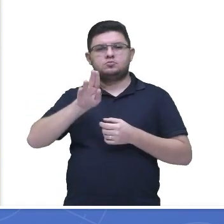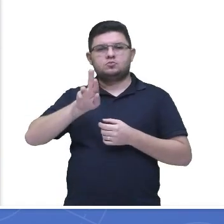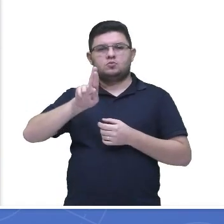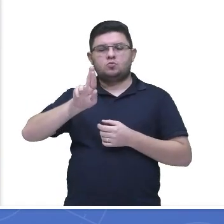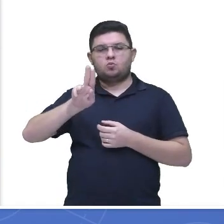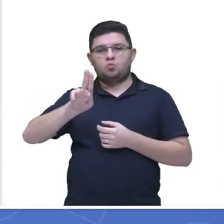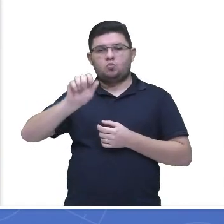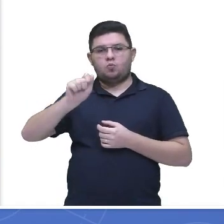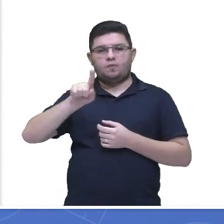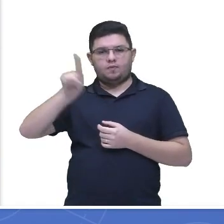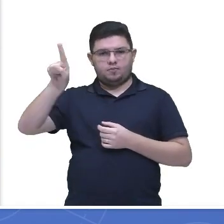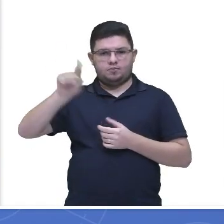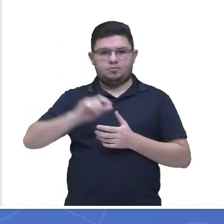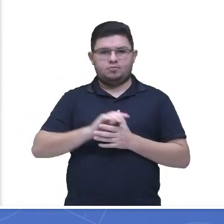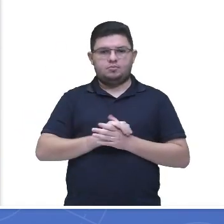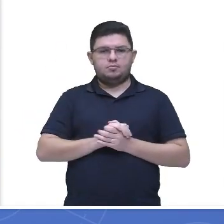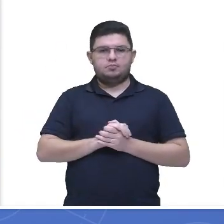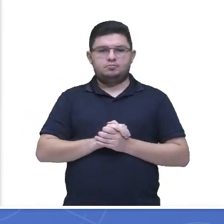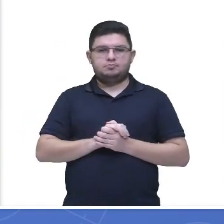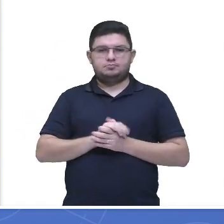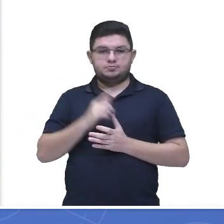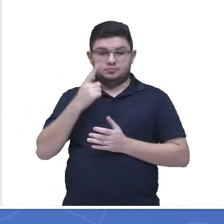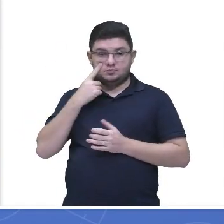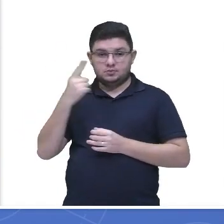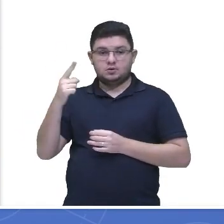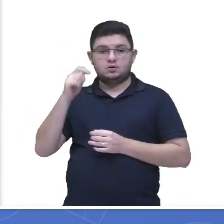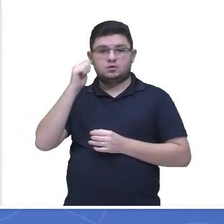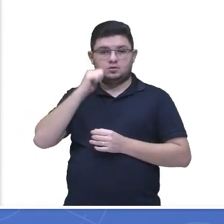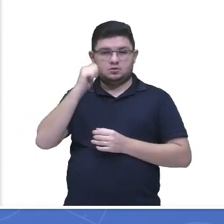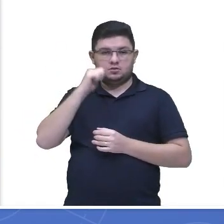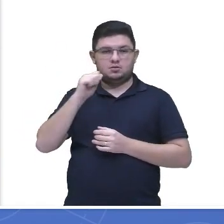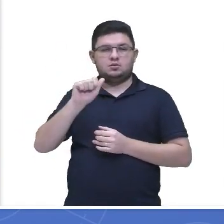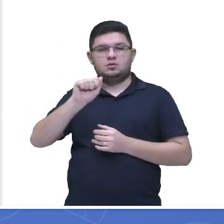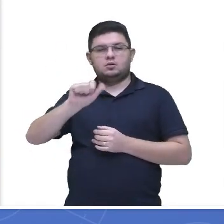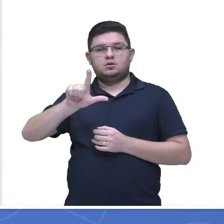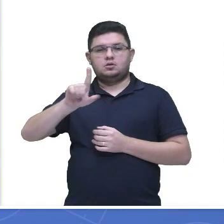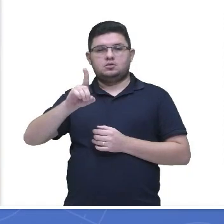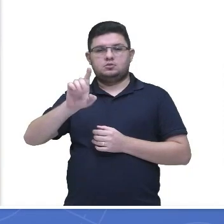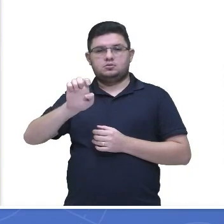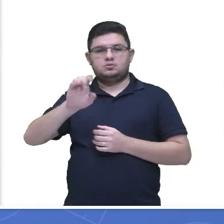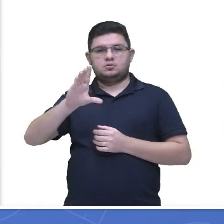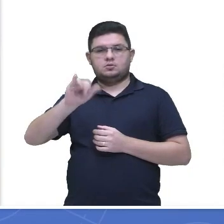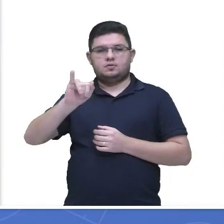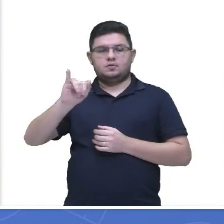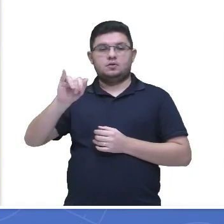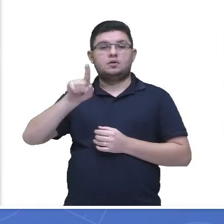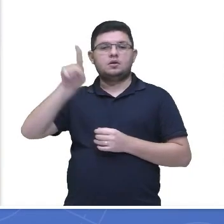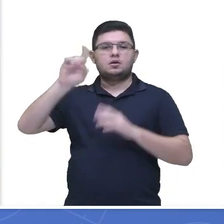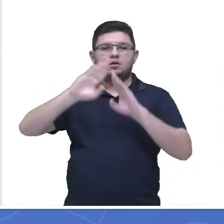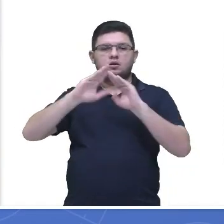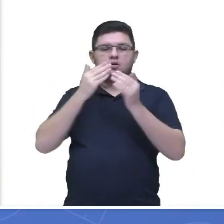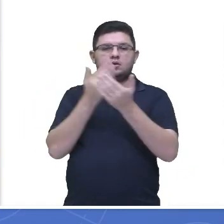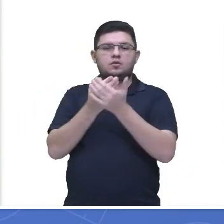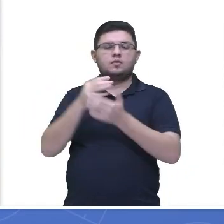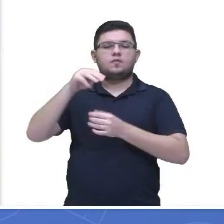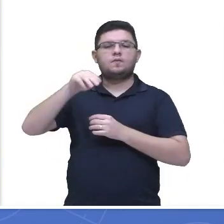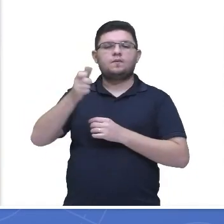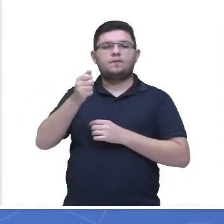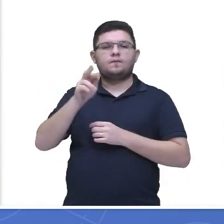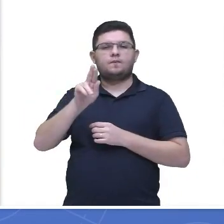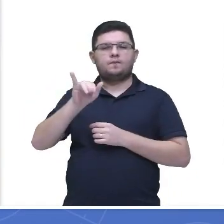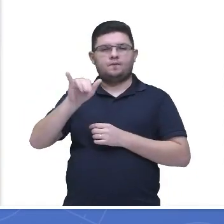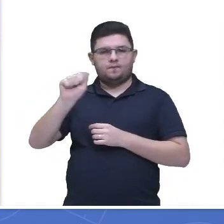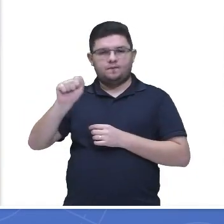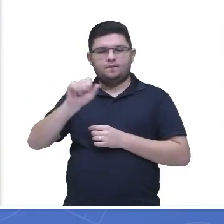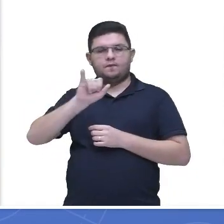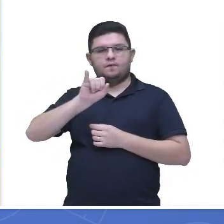Nós temos Aldeci, ela é do 7, Maria Isabel Desterro e Silva. Ela está